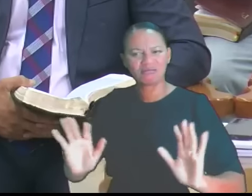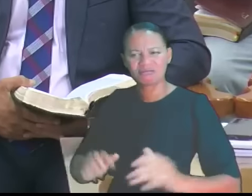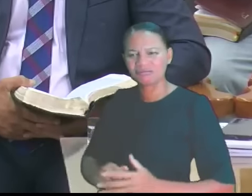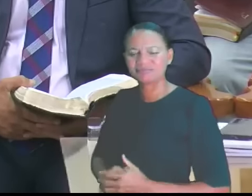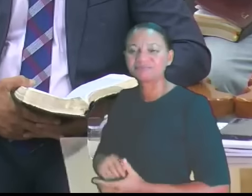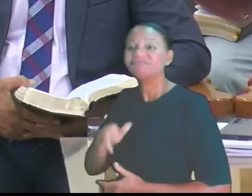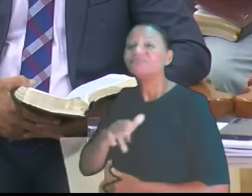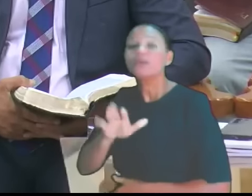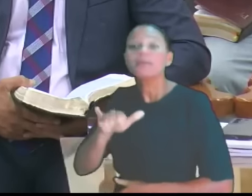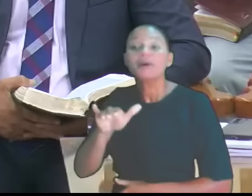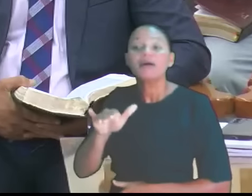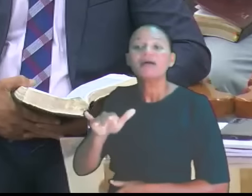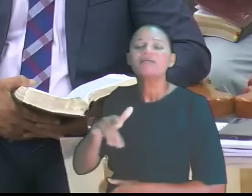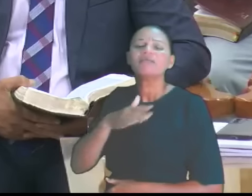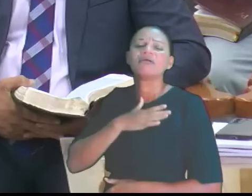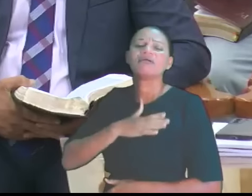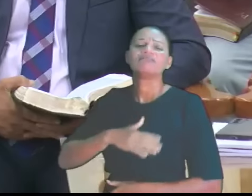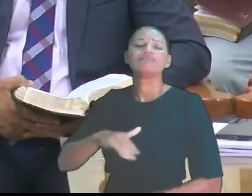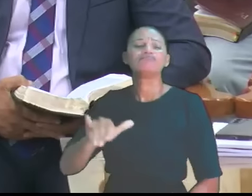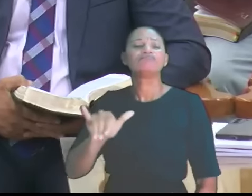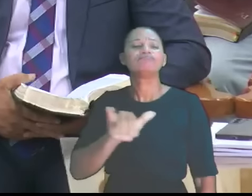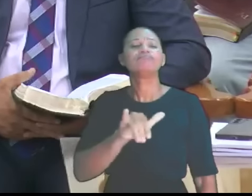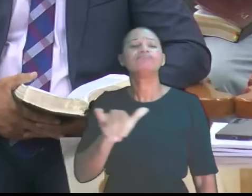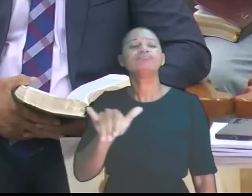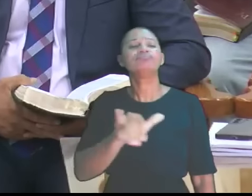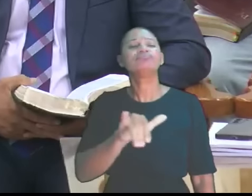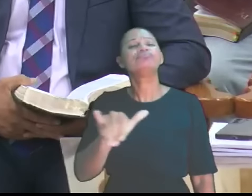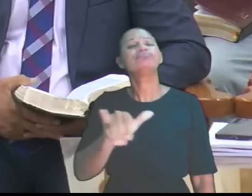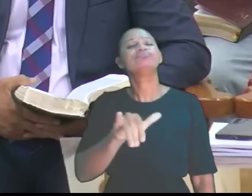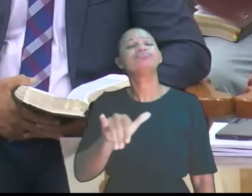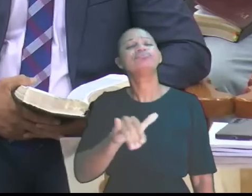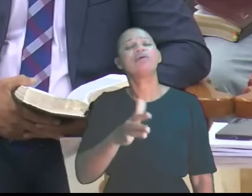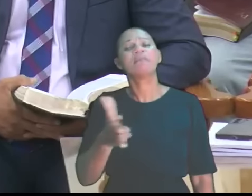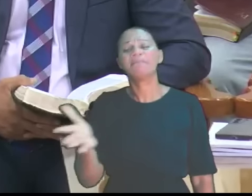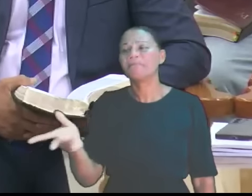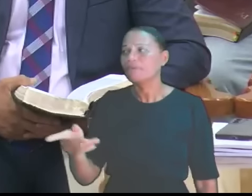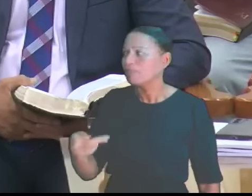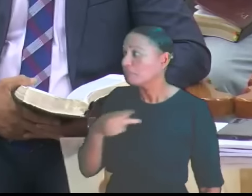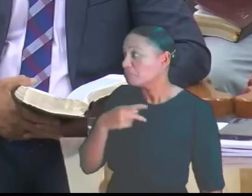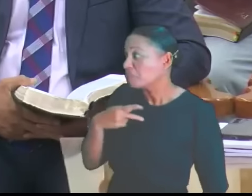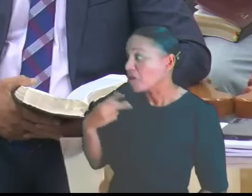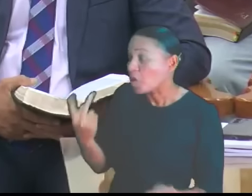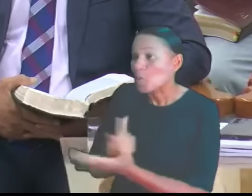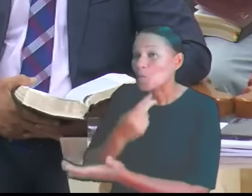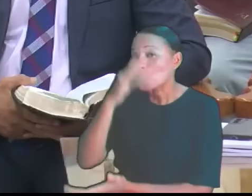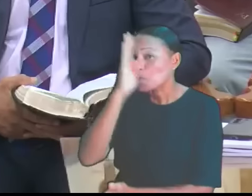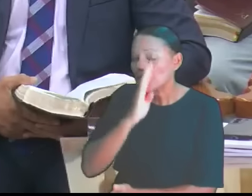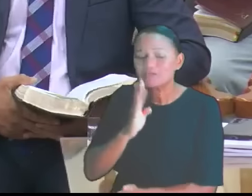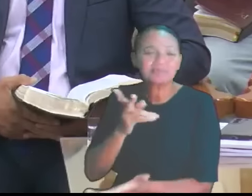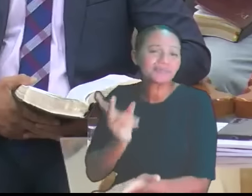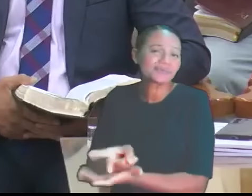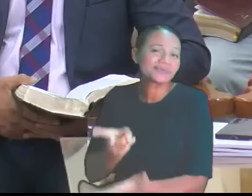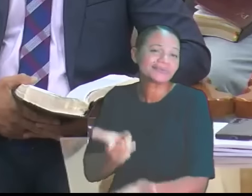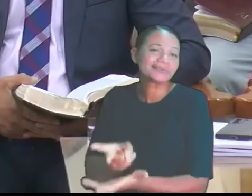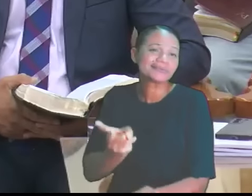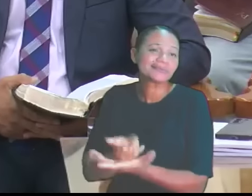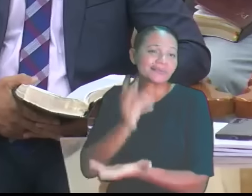Irmão, fique tranquilo. Pastor, o que é que vai ser do Brasil? Vai ser Brasil.